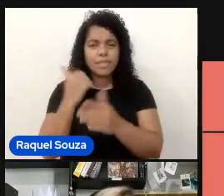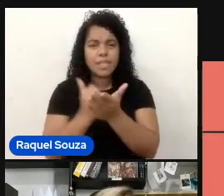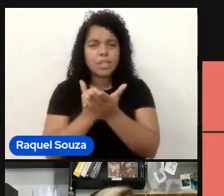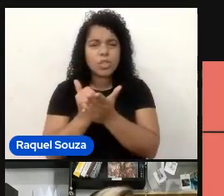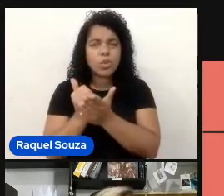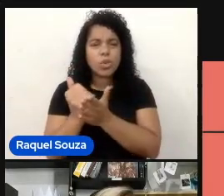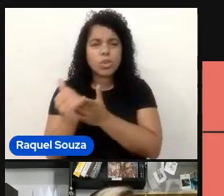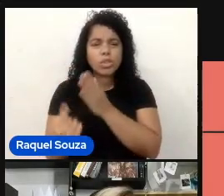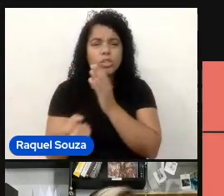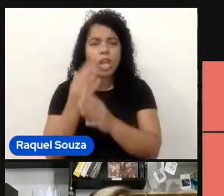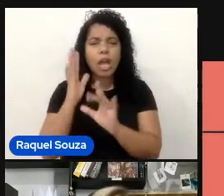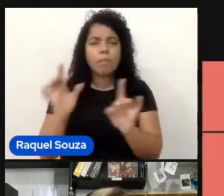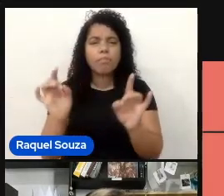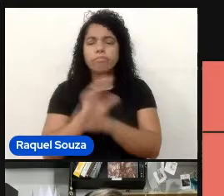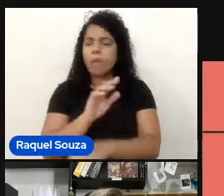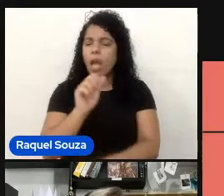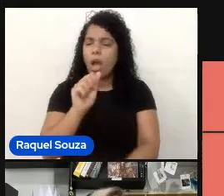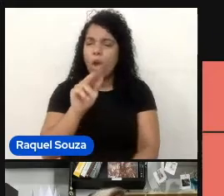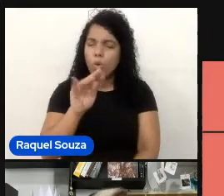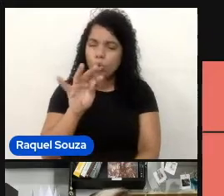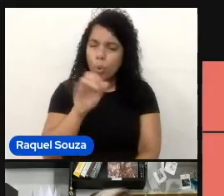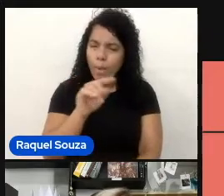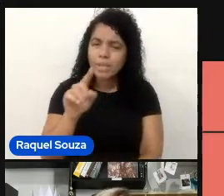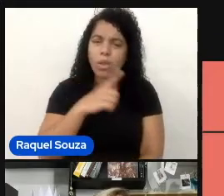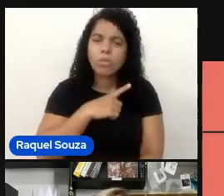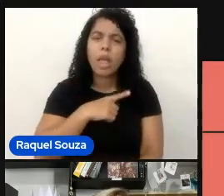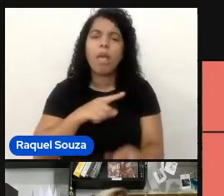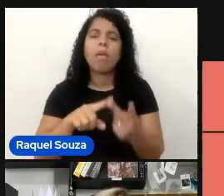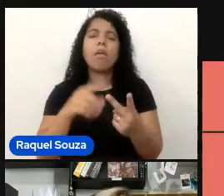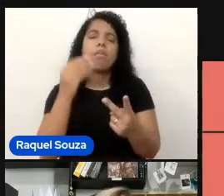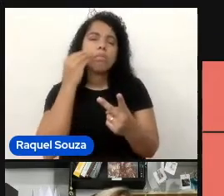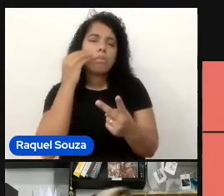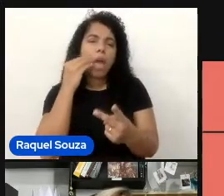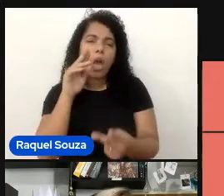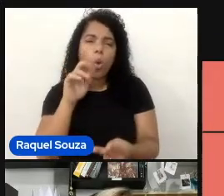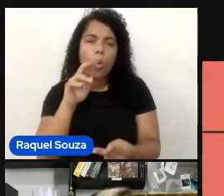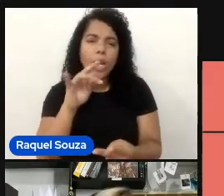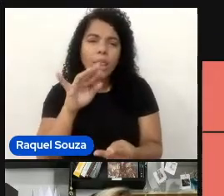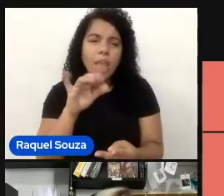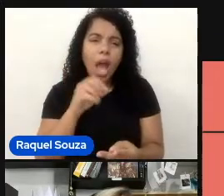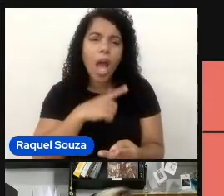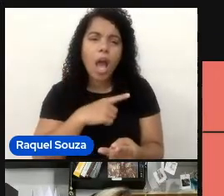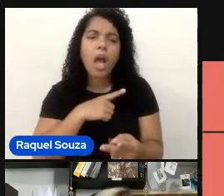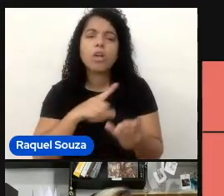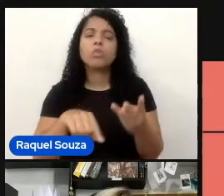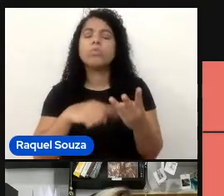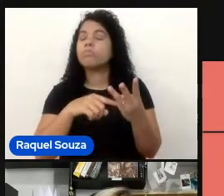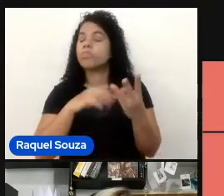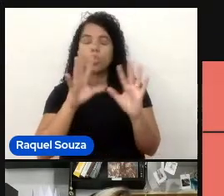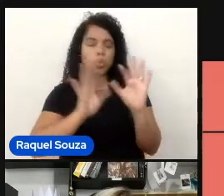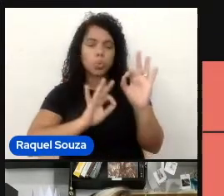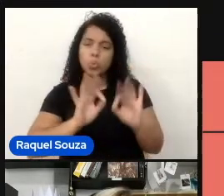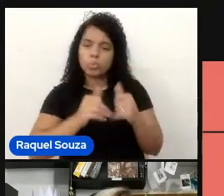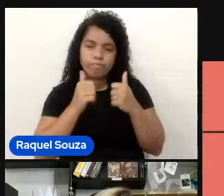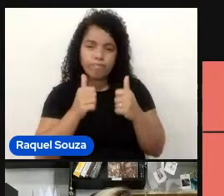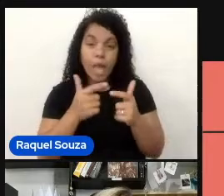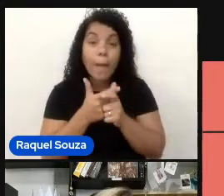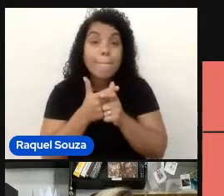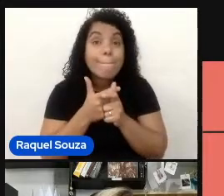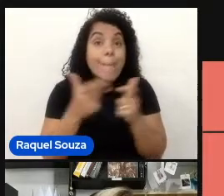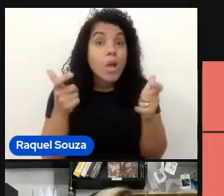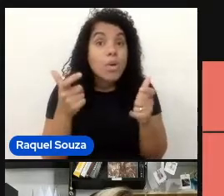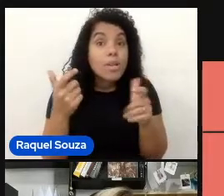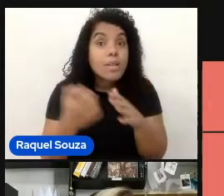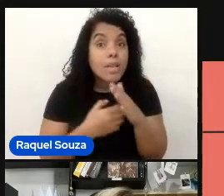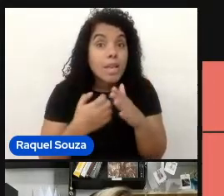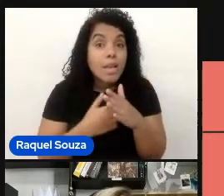com automação, com um teste unitário, com toda uma parte muito bem estruturada. A maioria das empresas, ela já tem um